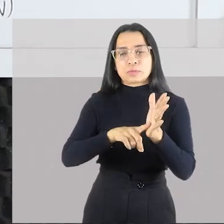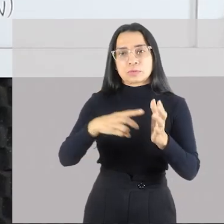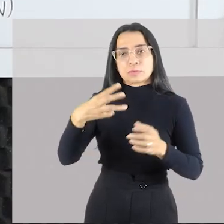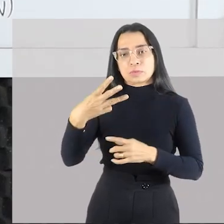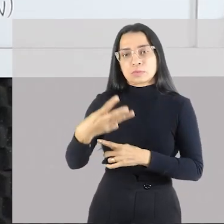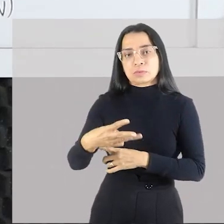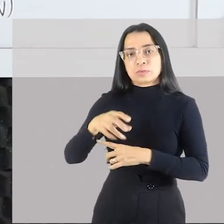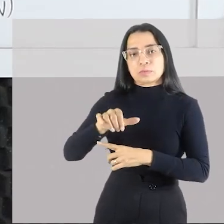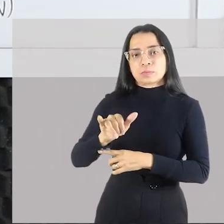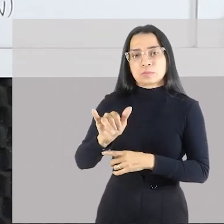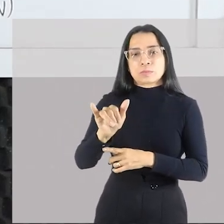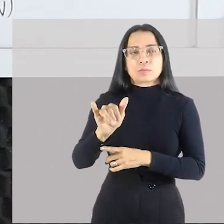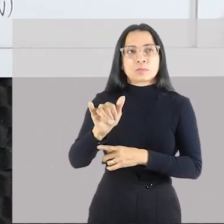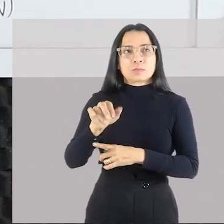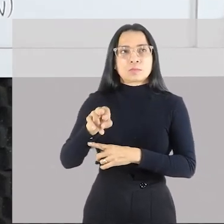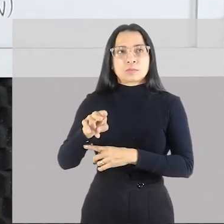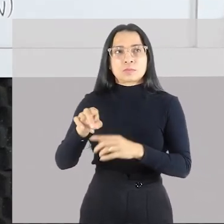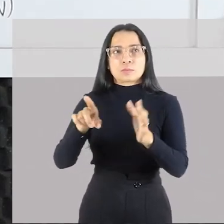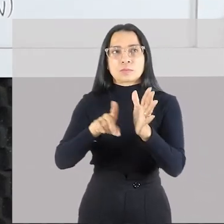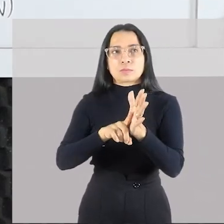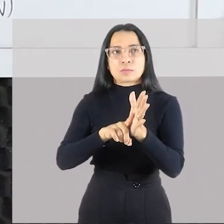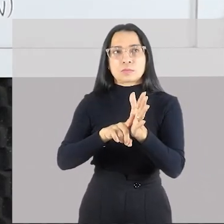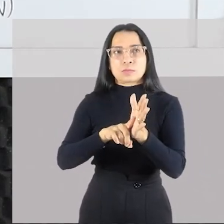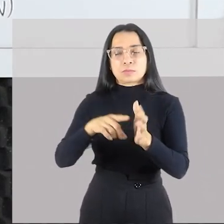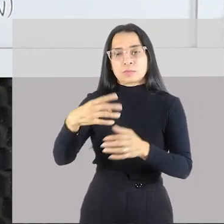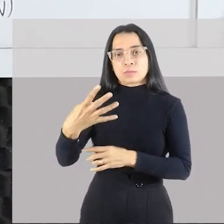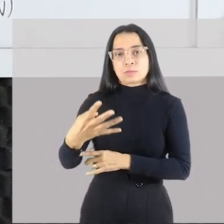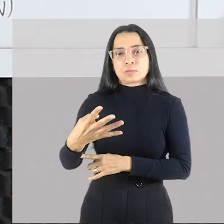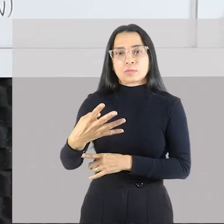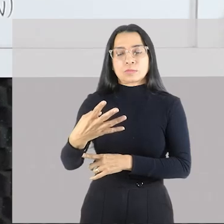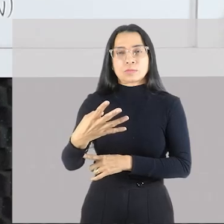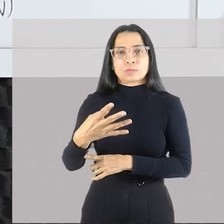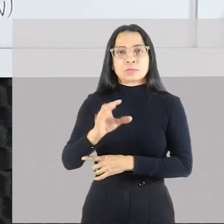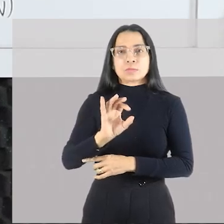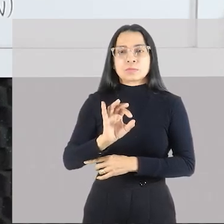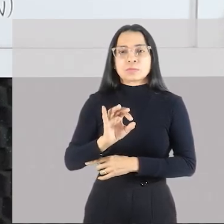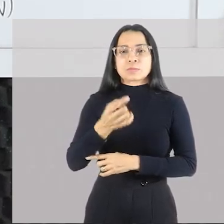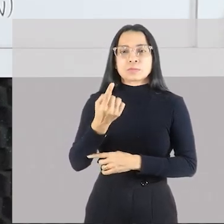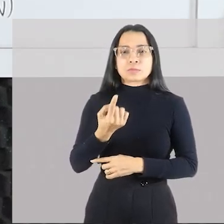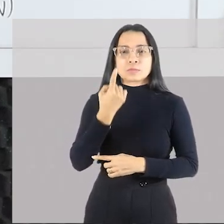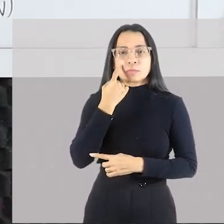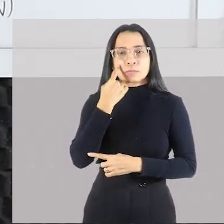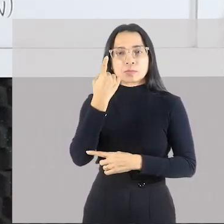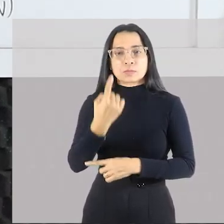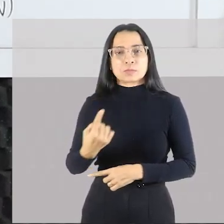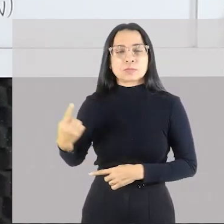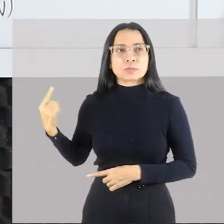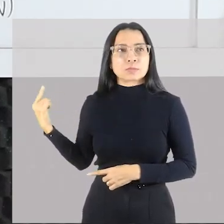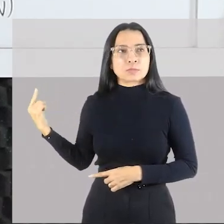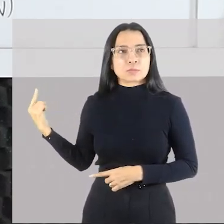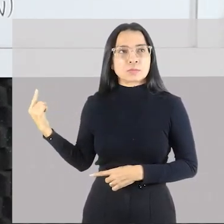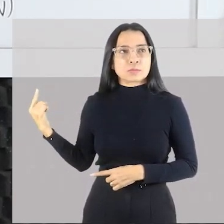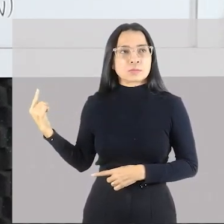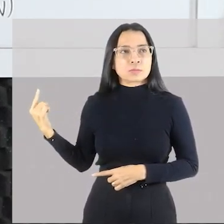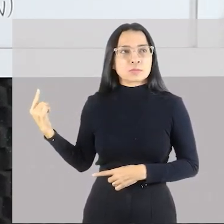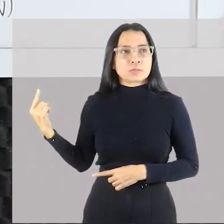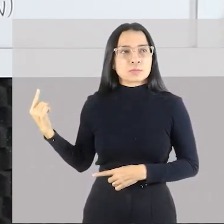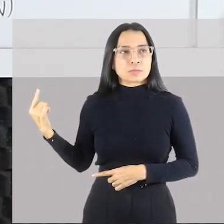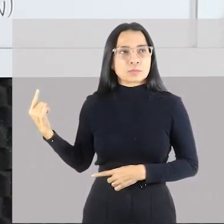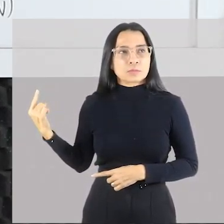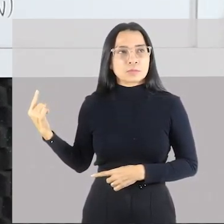3y igual a menos 4. Ora, vamos substituir o x por 5 menos